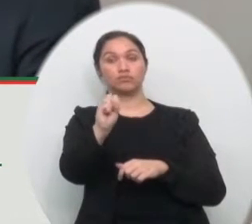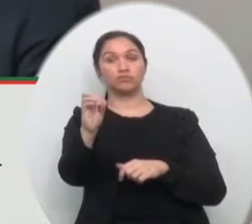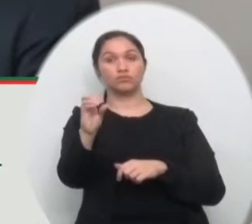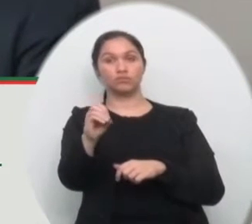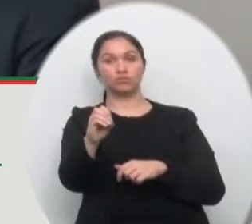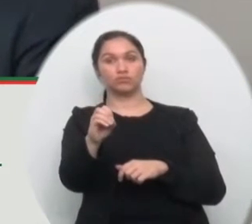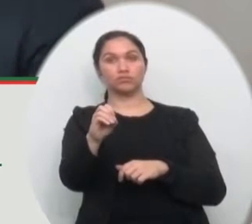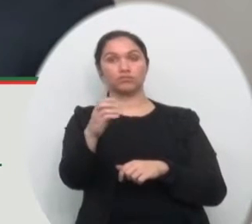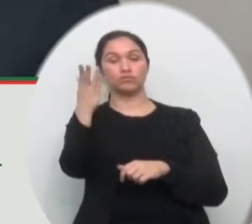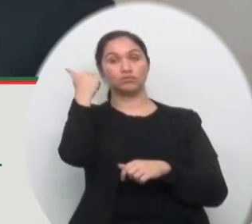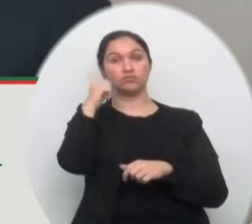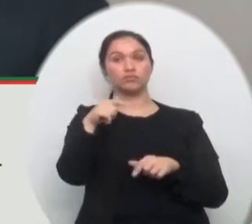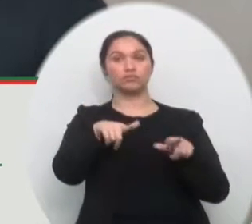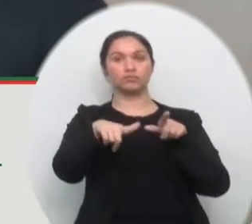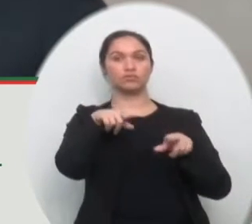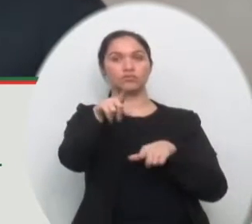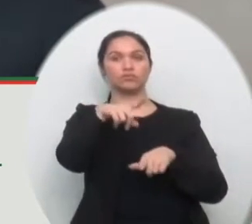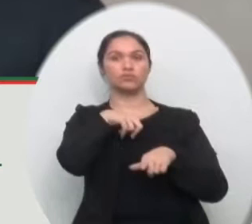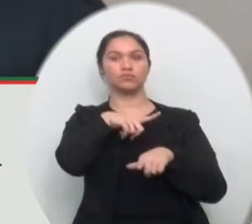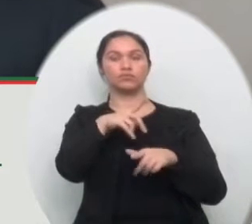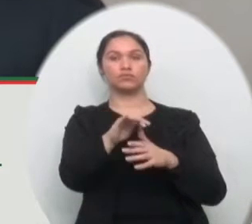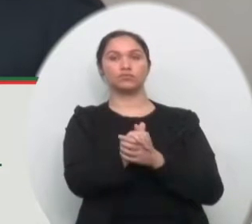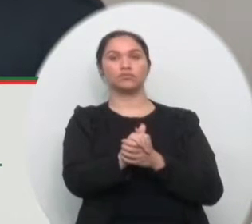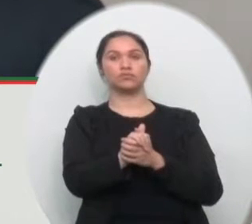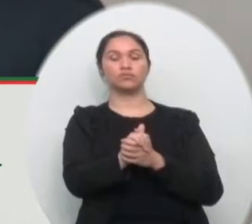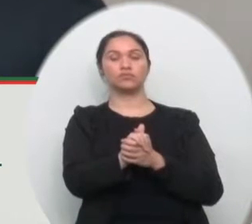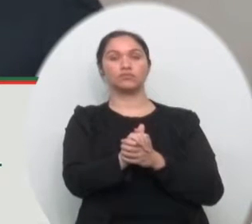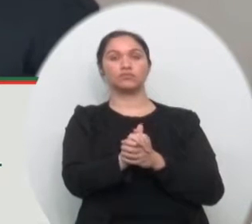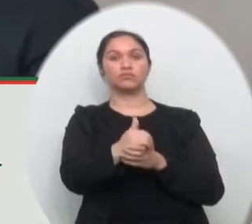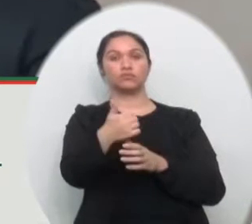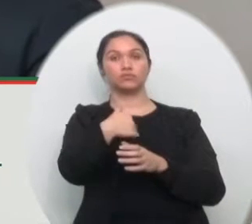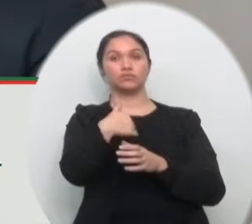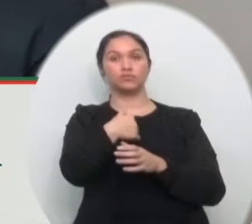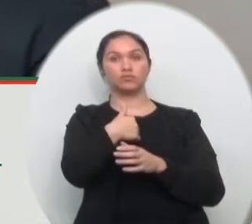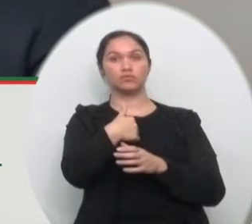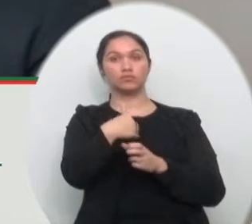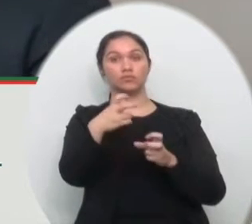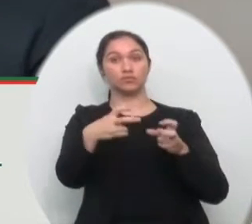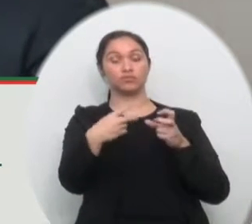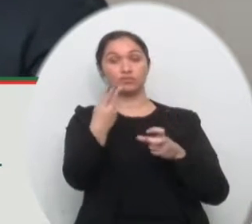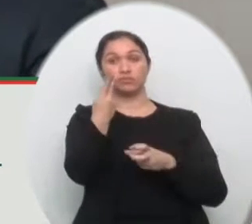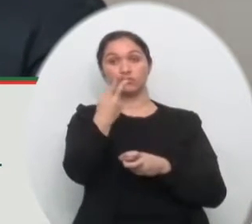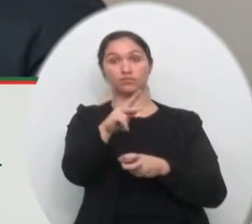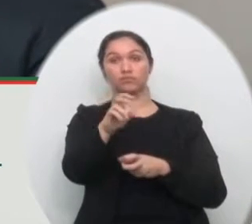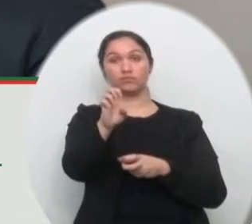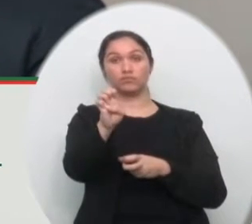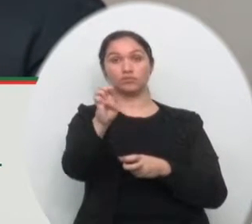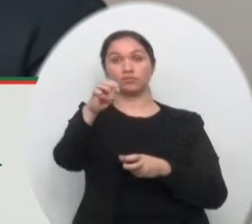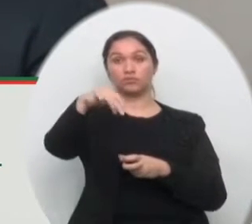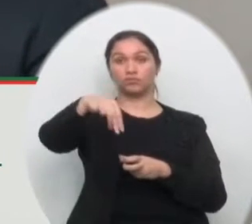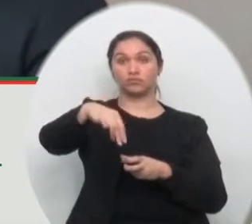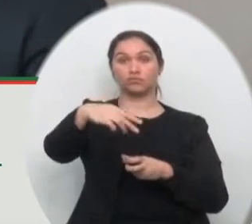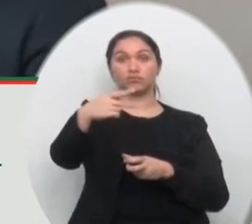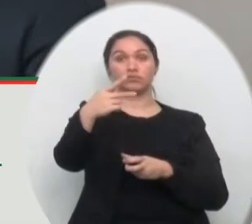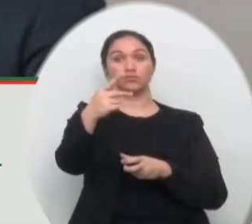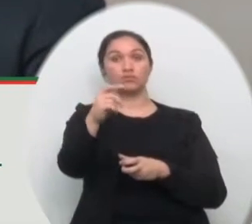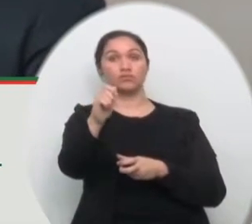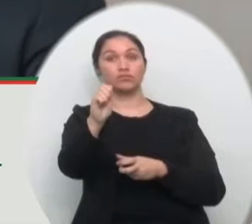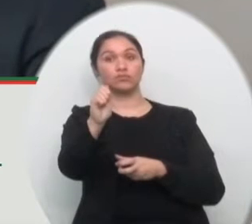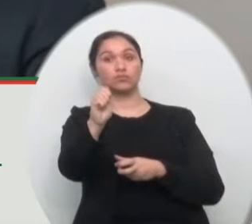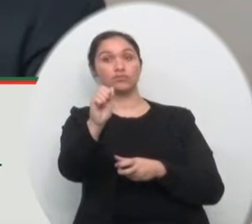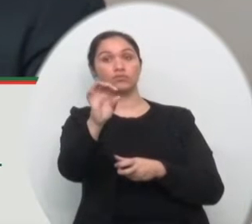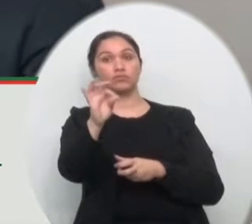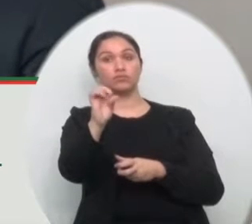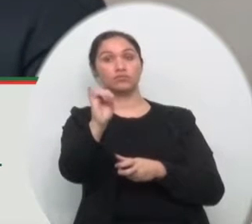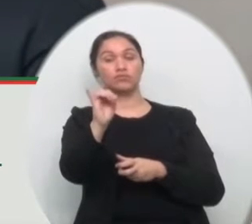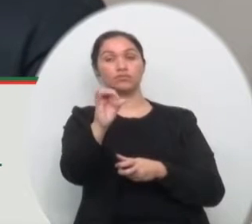né, uma coisa que me chama muito a atenção é a empatia. É se colocar no lugar das pessoas. Então isso